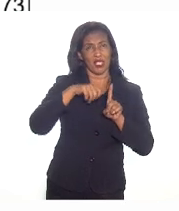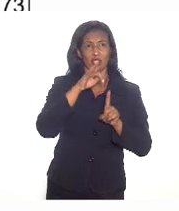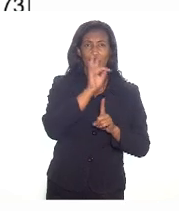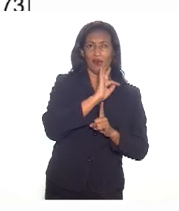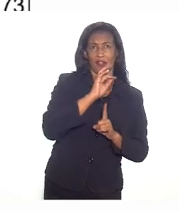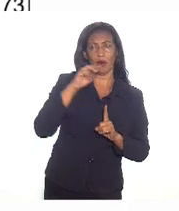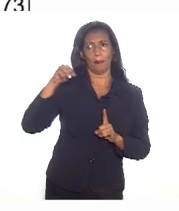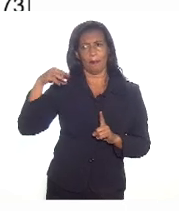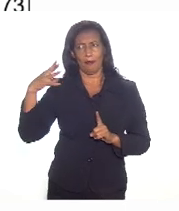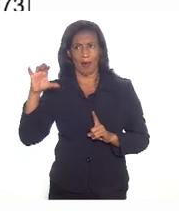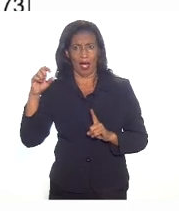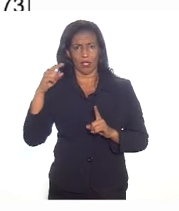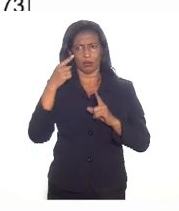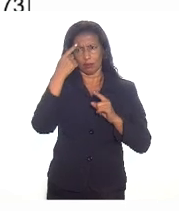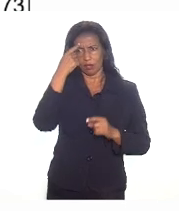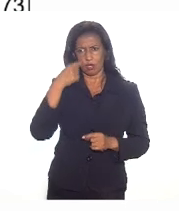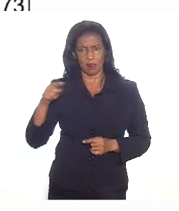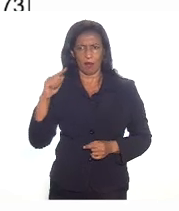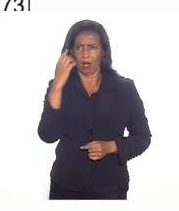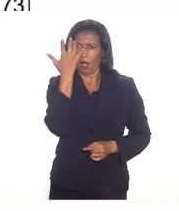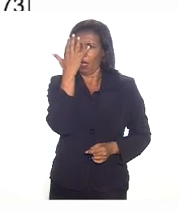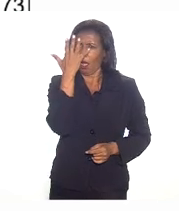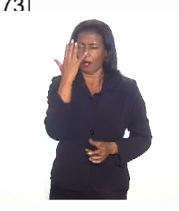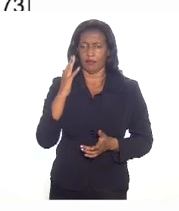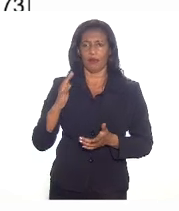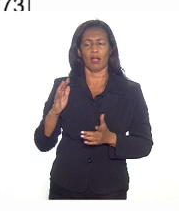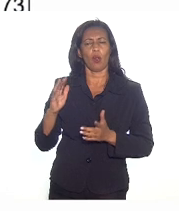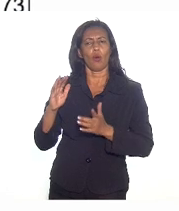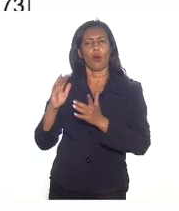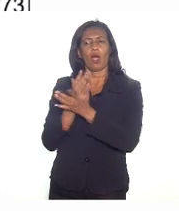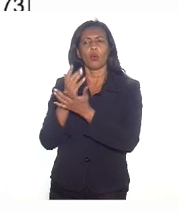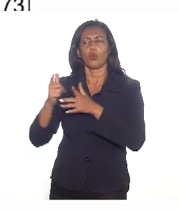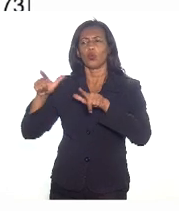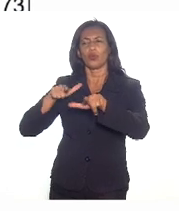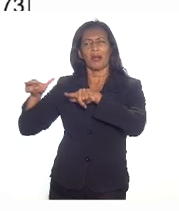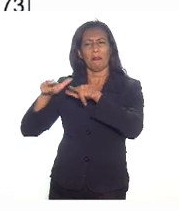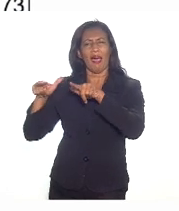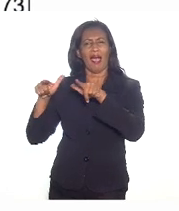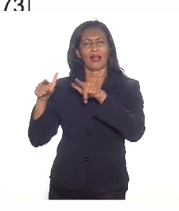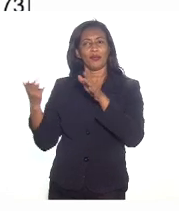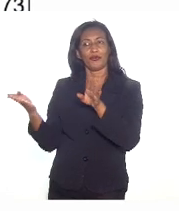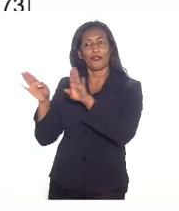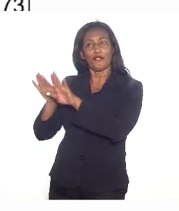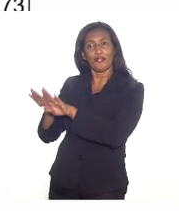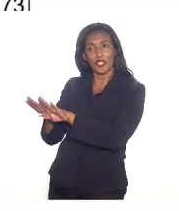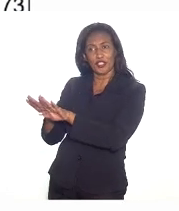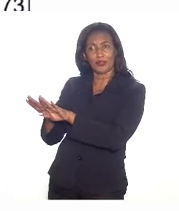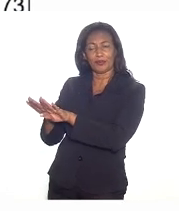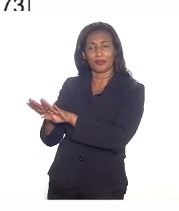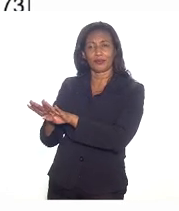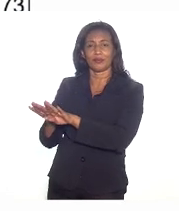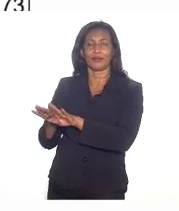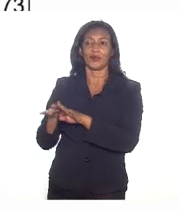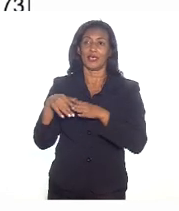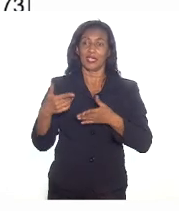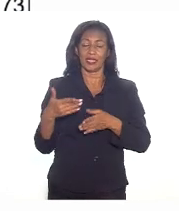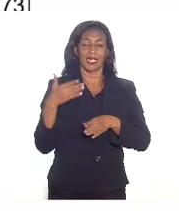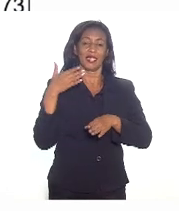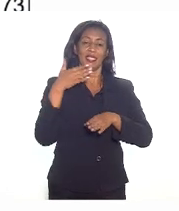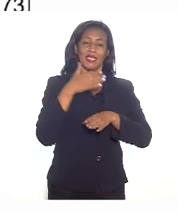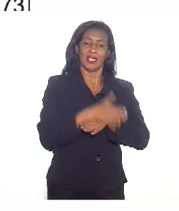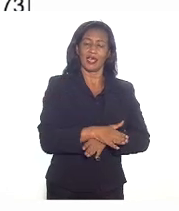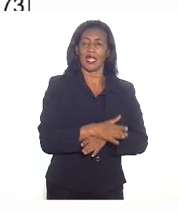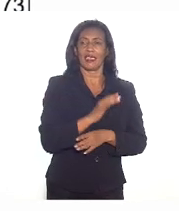dependendo. Na semana do carnaval, a maioria dos serviços fica fechado. Então, se a atividade do carnaval aumenta, a receita